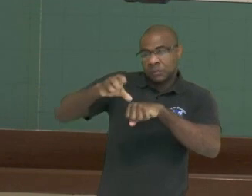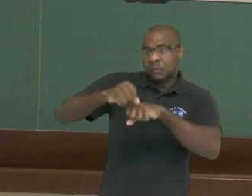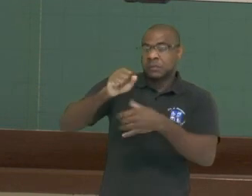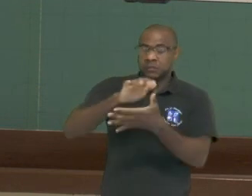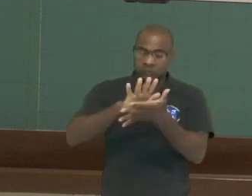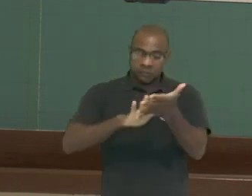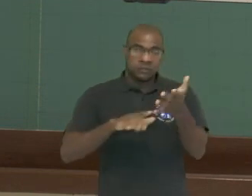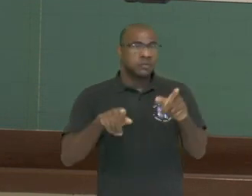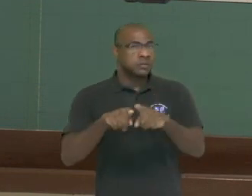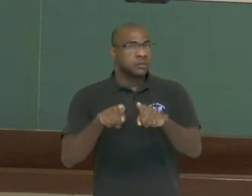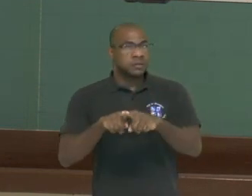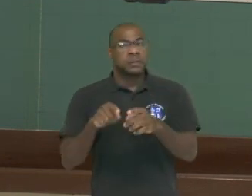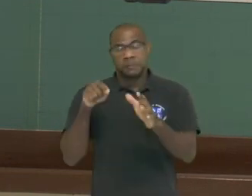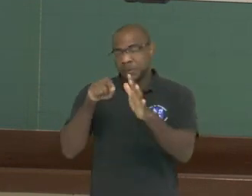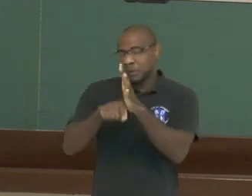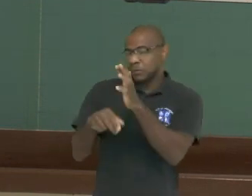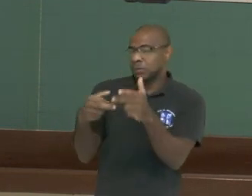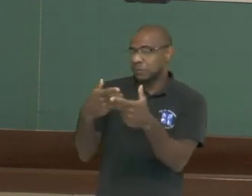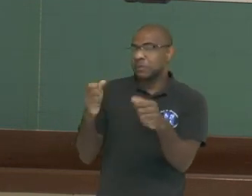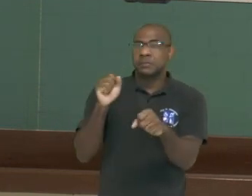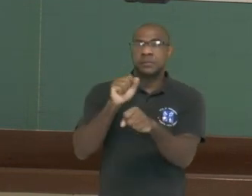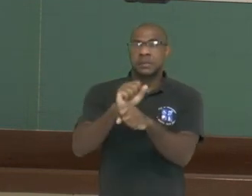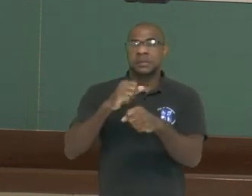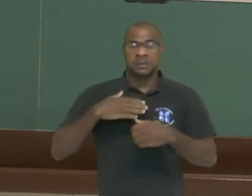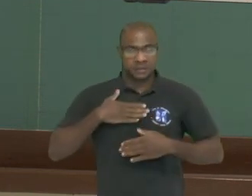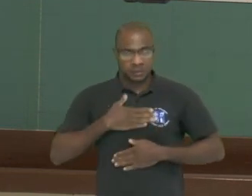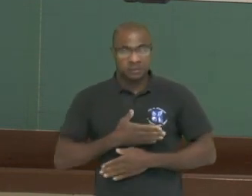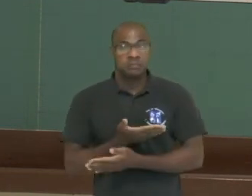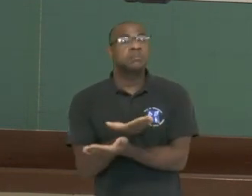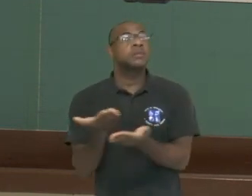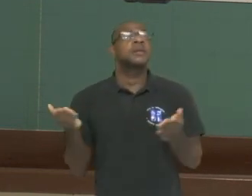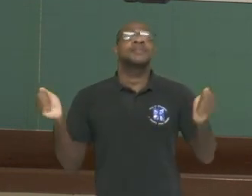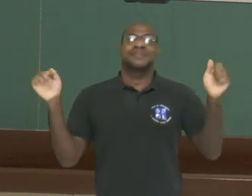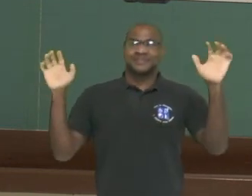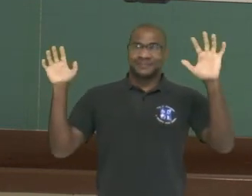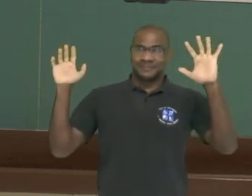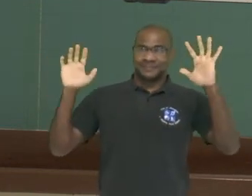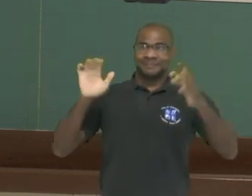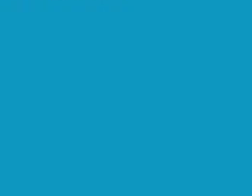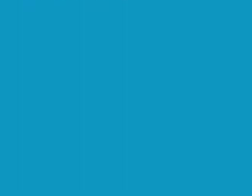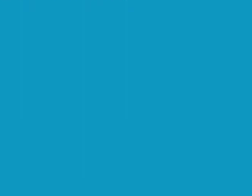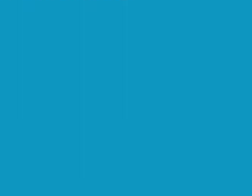com atividades e questionamentos. Espero que vocês tenham gostado e até breve!